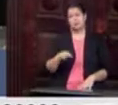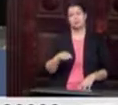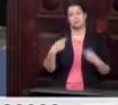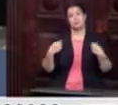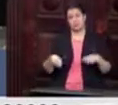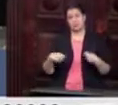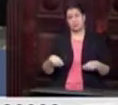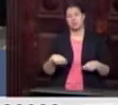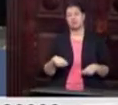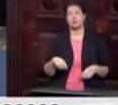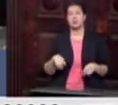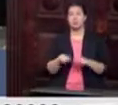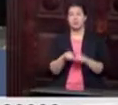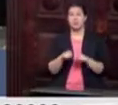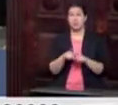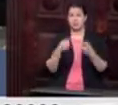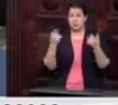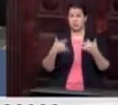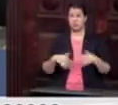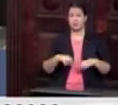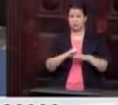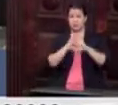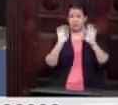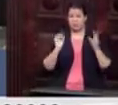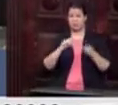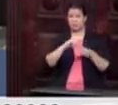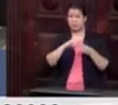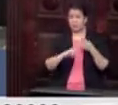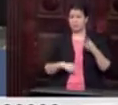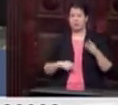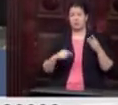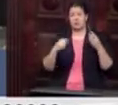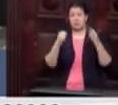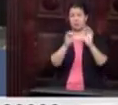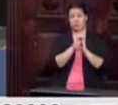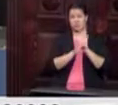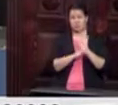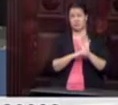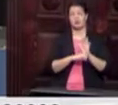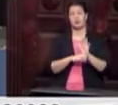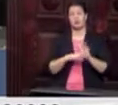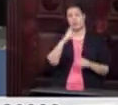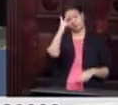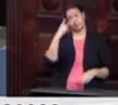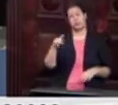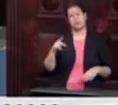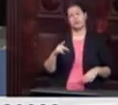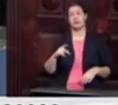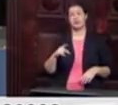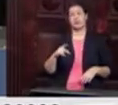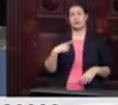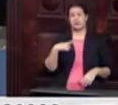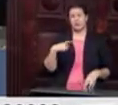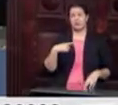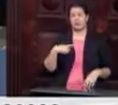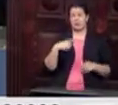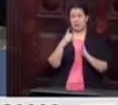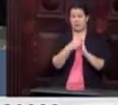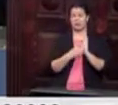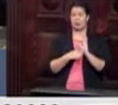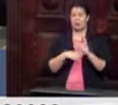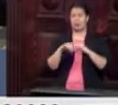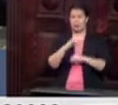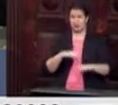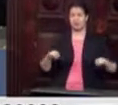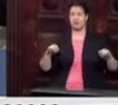necessária. E coloca com clareza as 3 condicionantes constitucionais para que seja decretada a intervenção